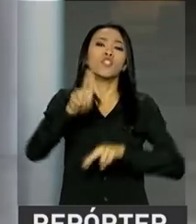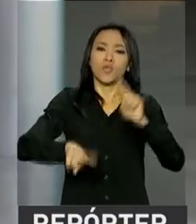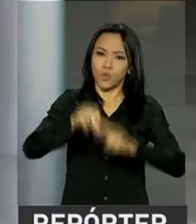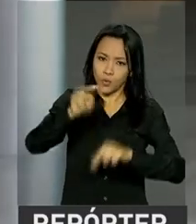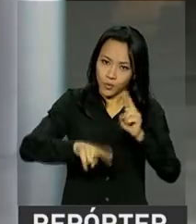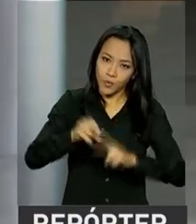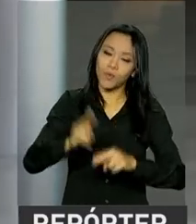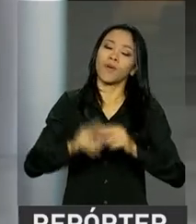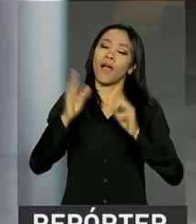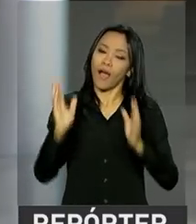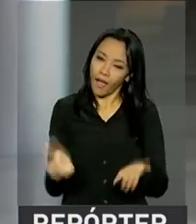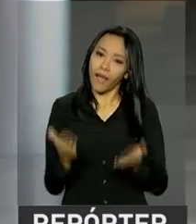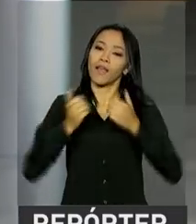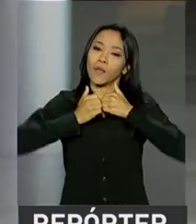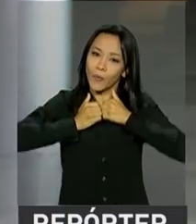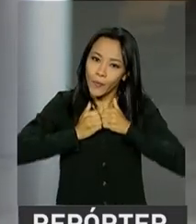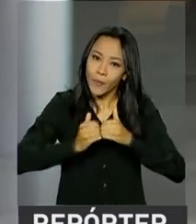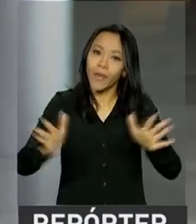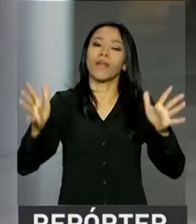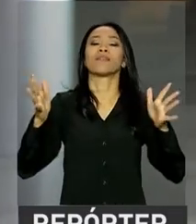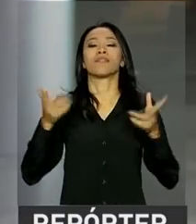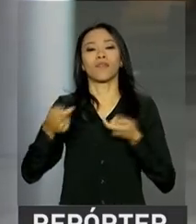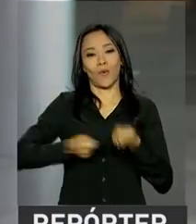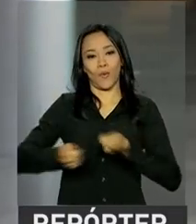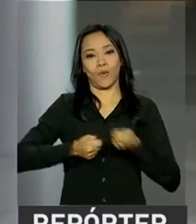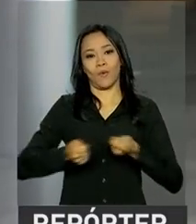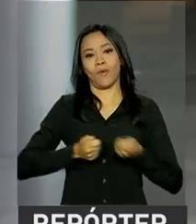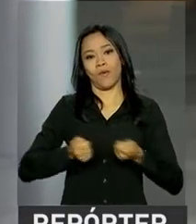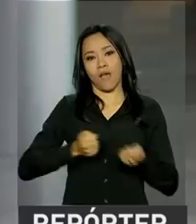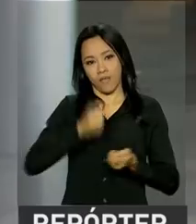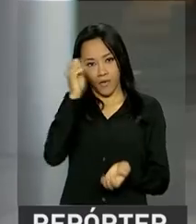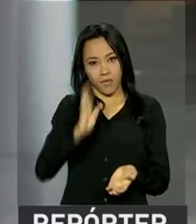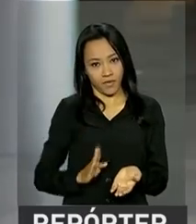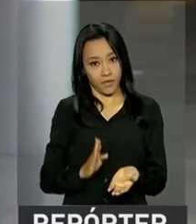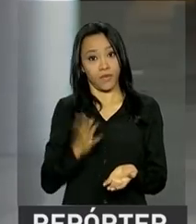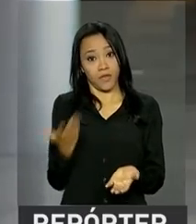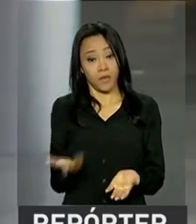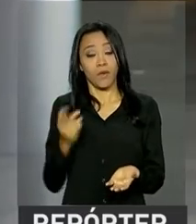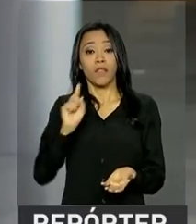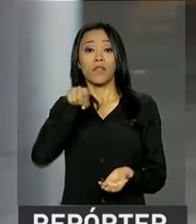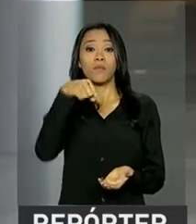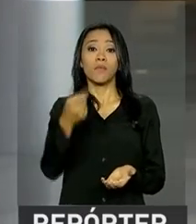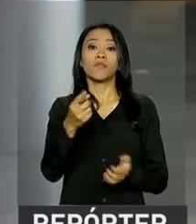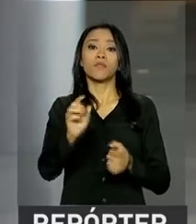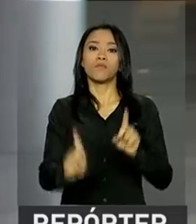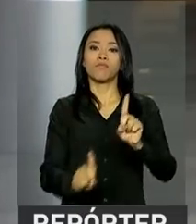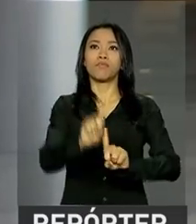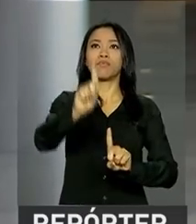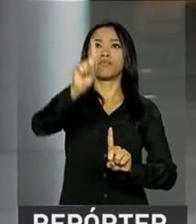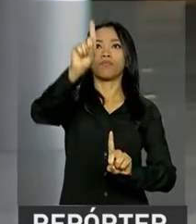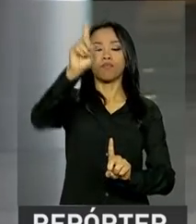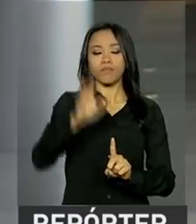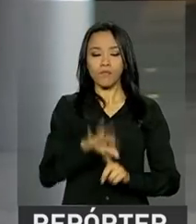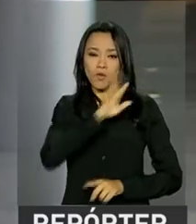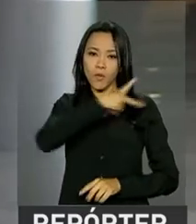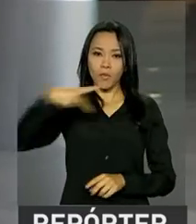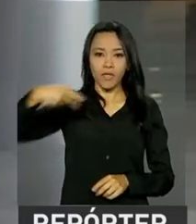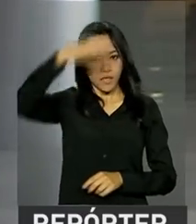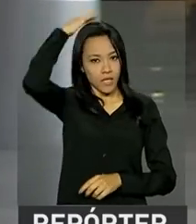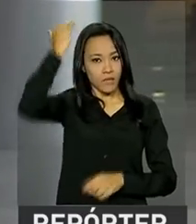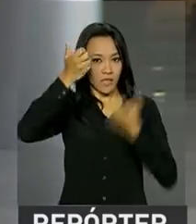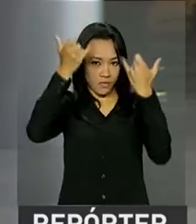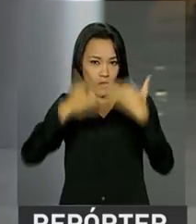ele passa então a ser totalmente controlado pelo brasil depois do lançamento o presidente michel temer falou sobre o sucesso da